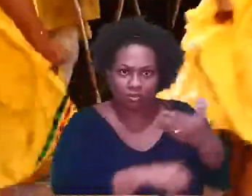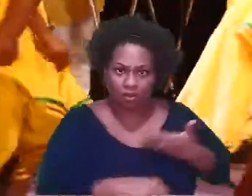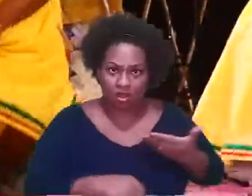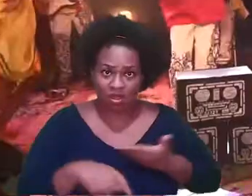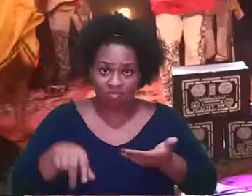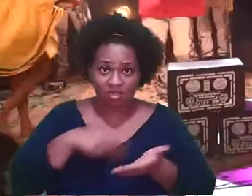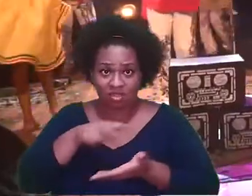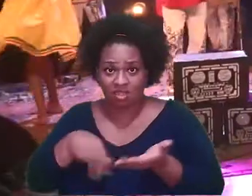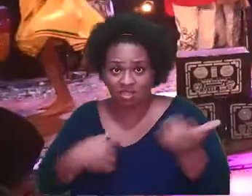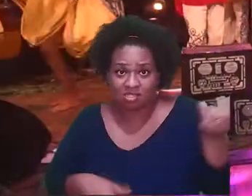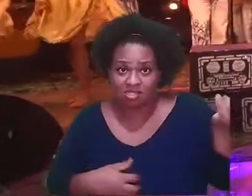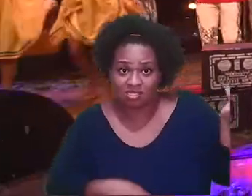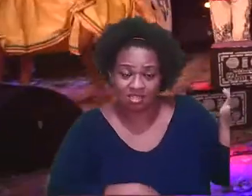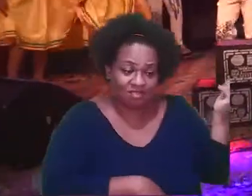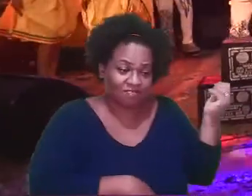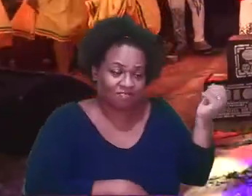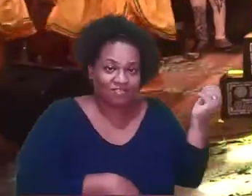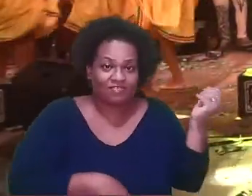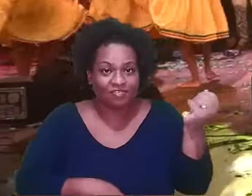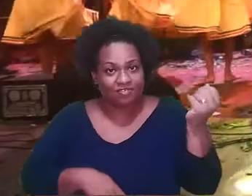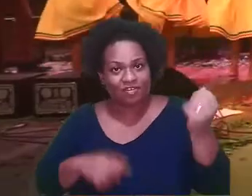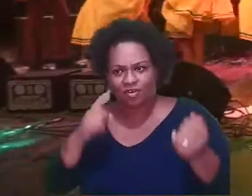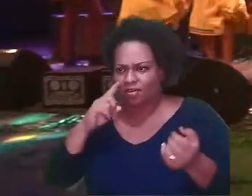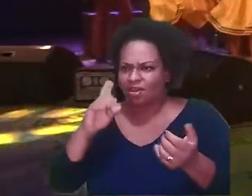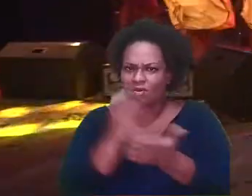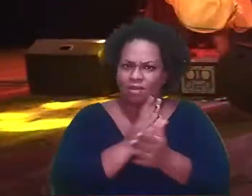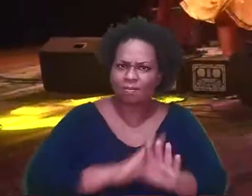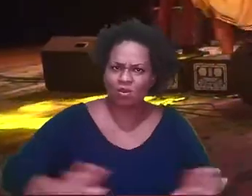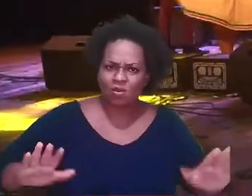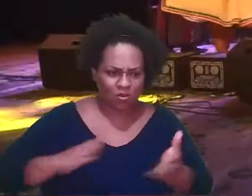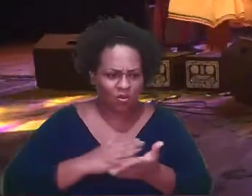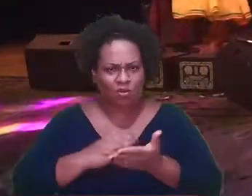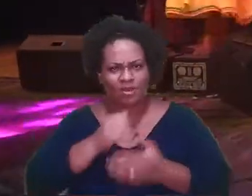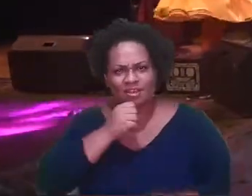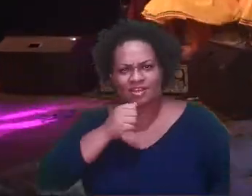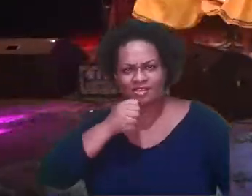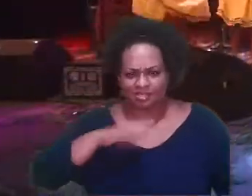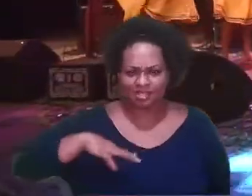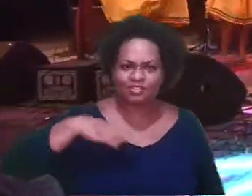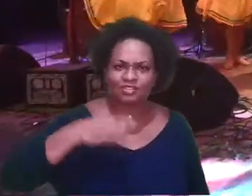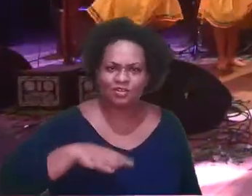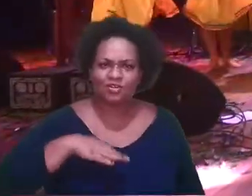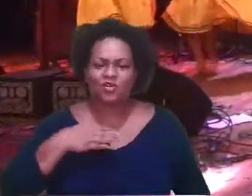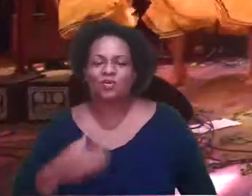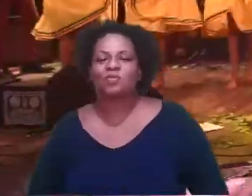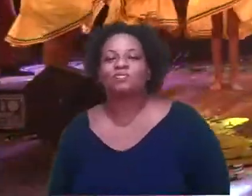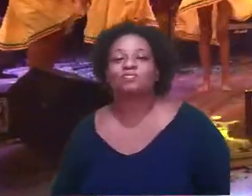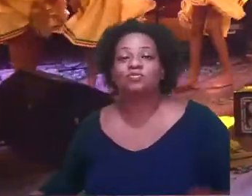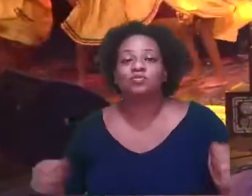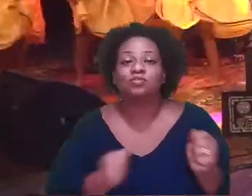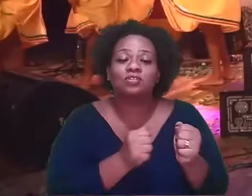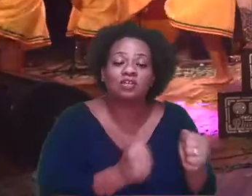dançar. Eu me arritei, agi sem pena, sem dó, acabei com o forró antes dele começar. Furei o couro, dançava pro filho pandeiro, só deixei o tamponeiro porque